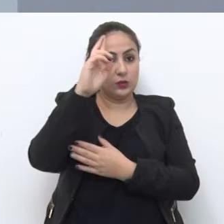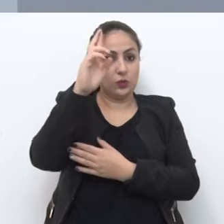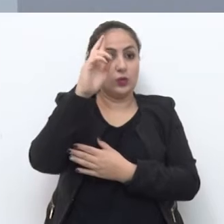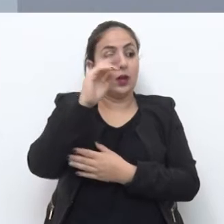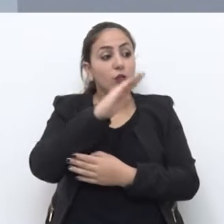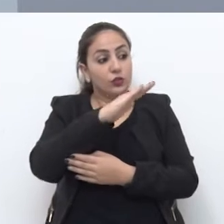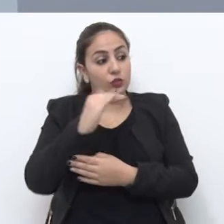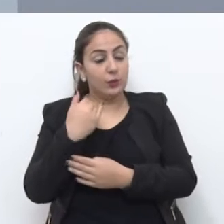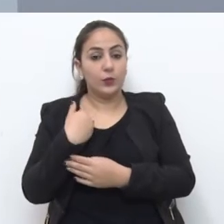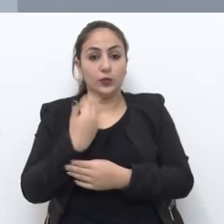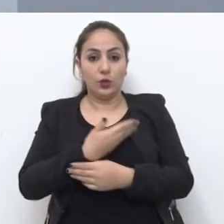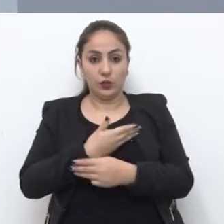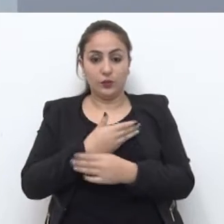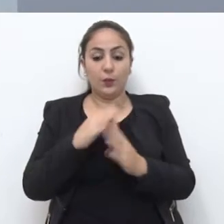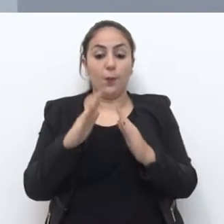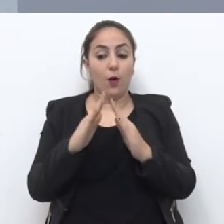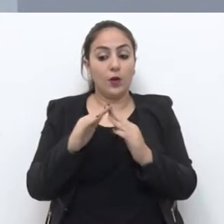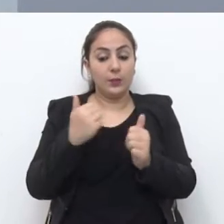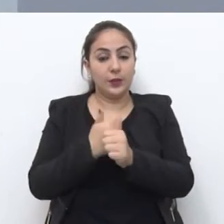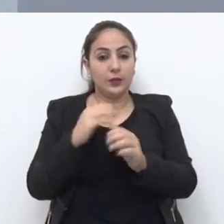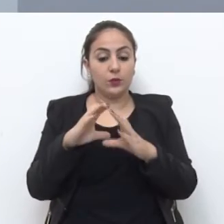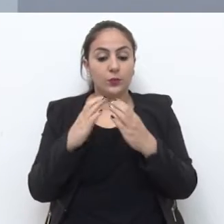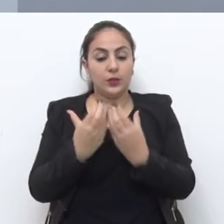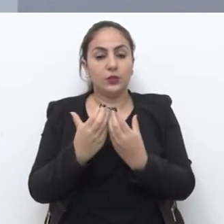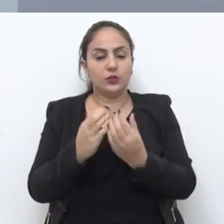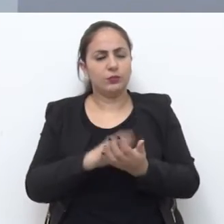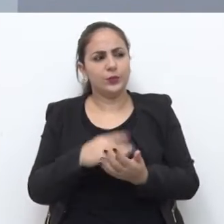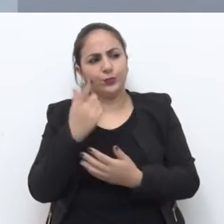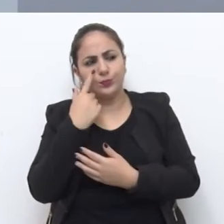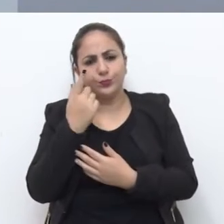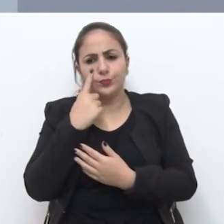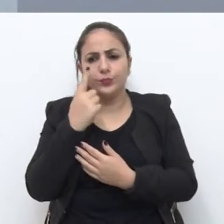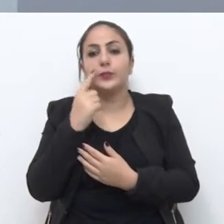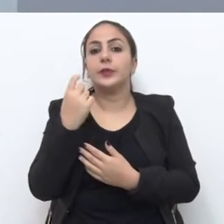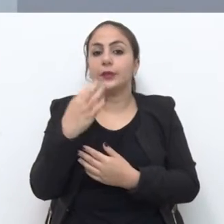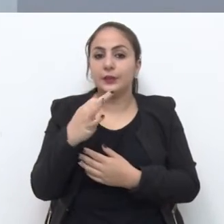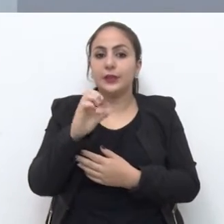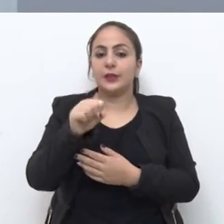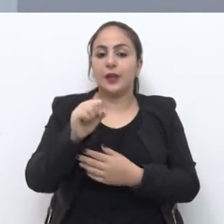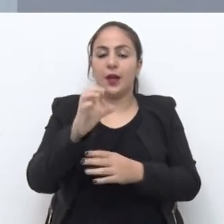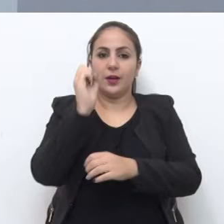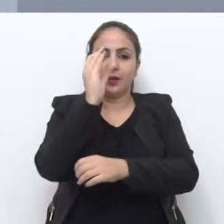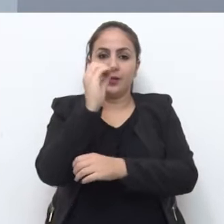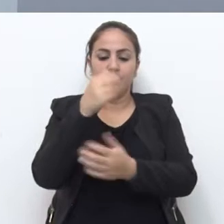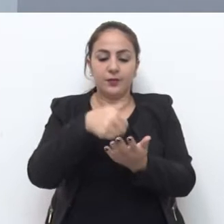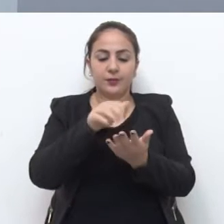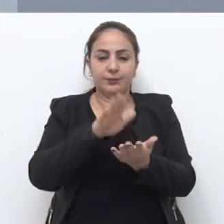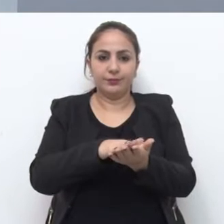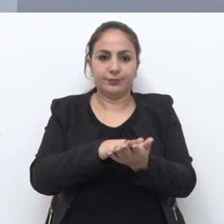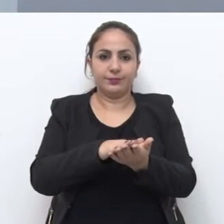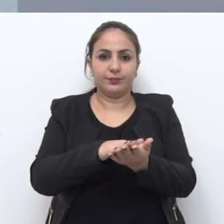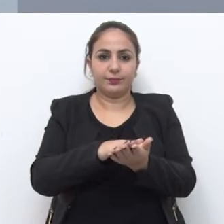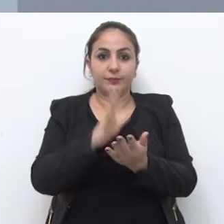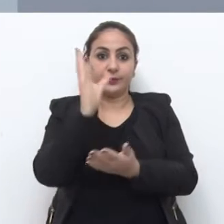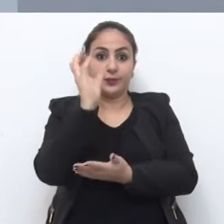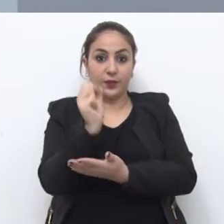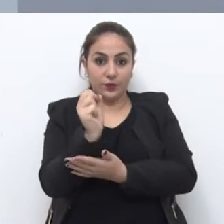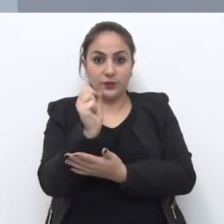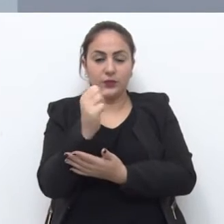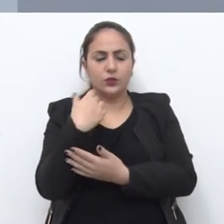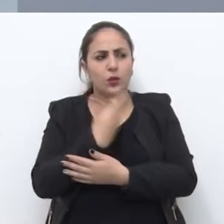Xavier, a diretora, moradores daquela comunidade. Prontamente nós verificamos realmente o desligamento desse